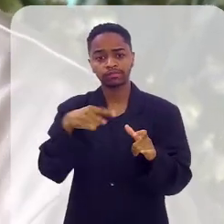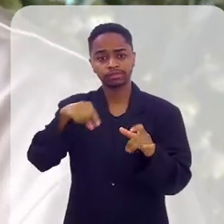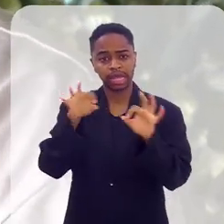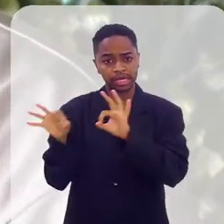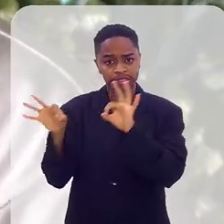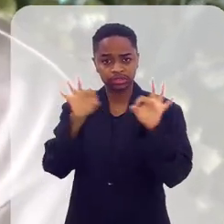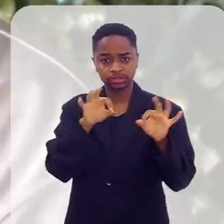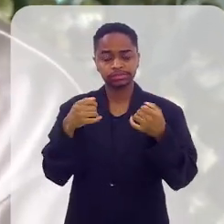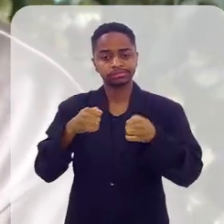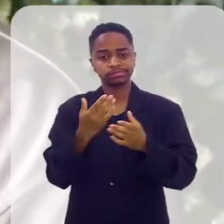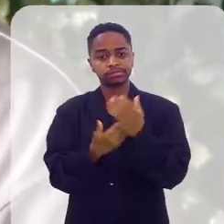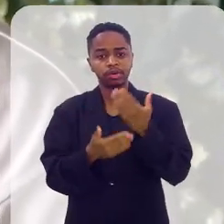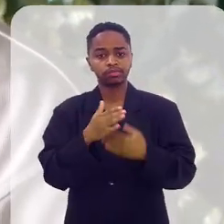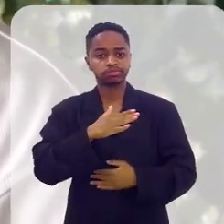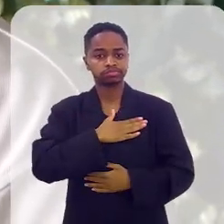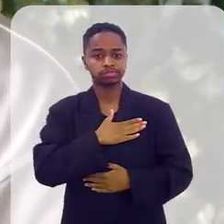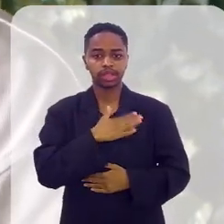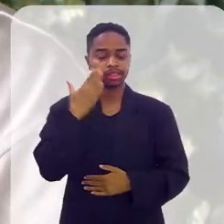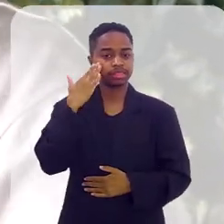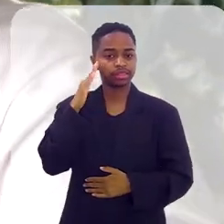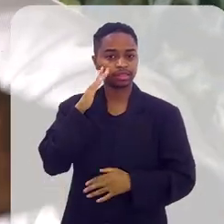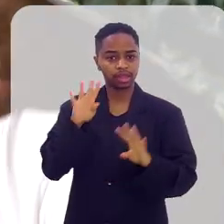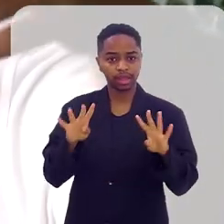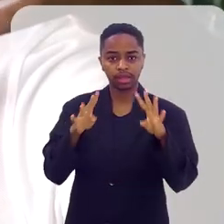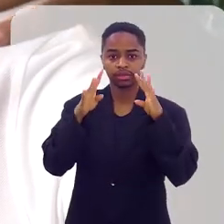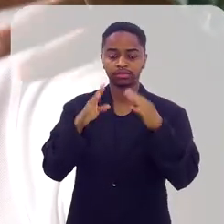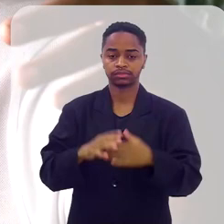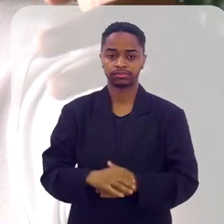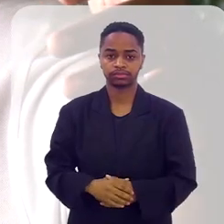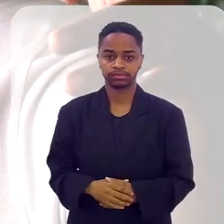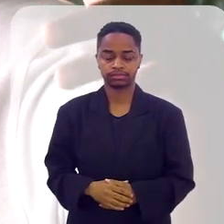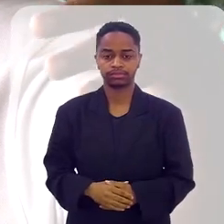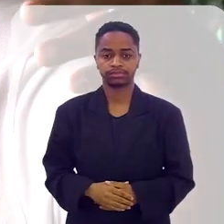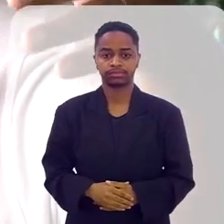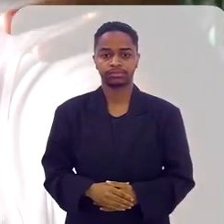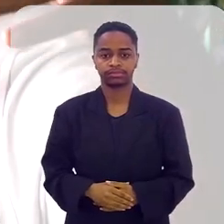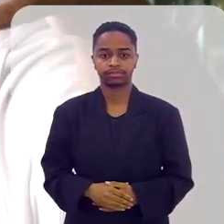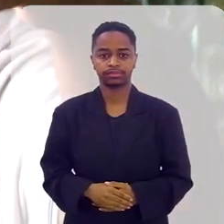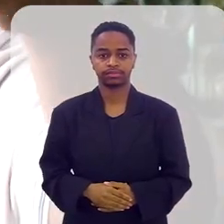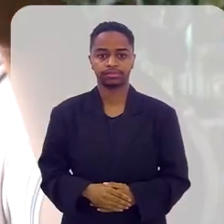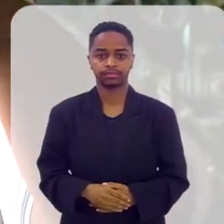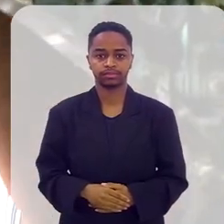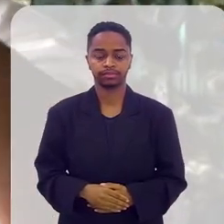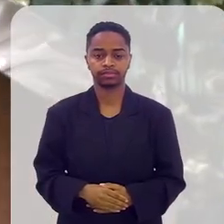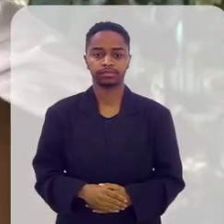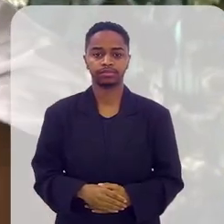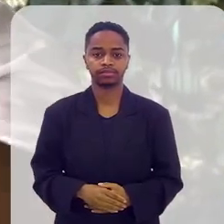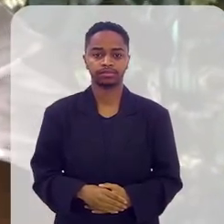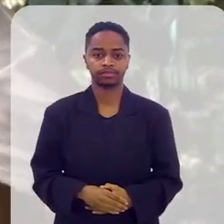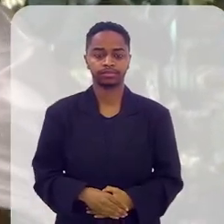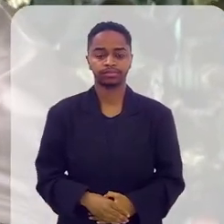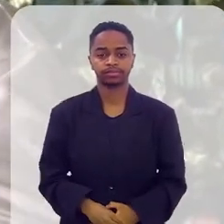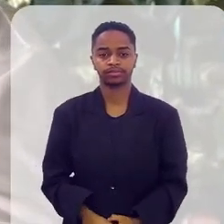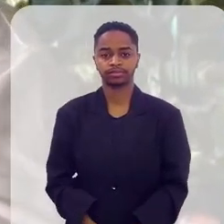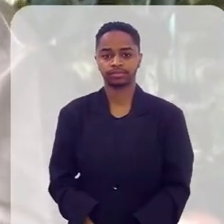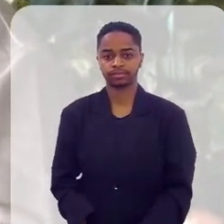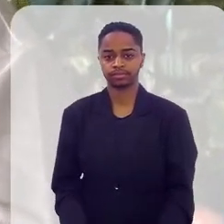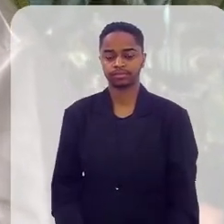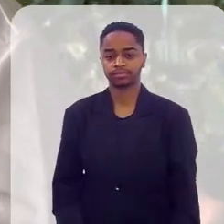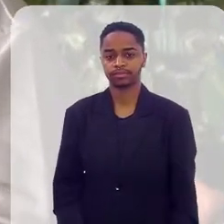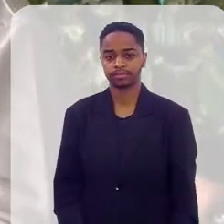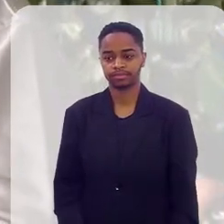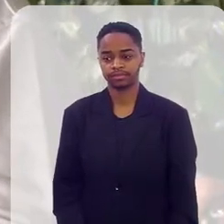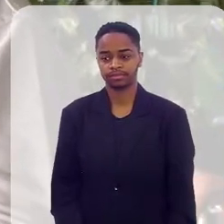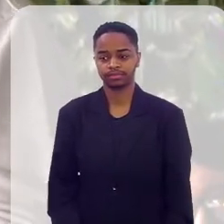seus olhos, coloque a mão no seu coração e cantemos. Uh-uh.